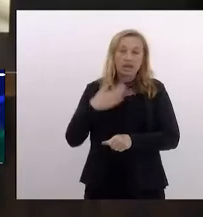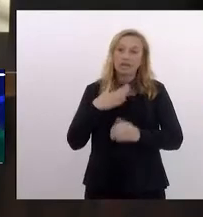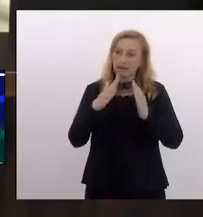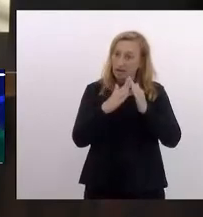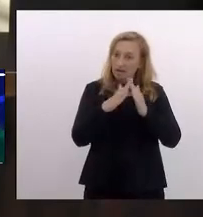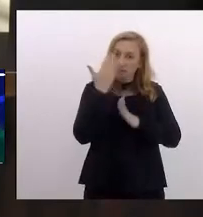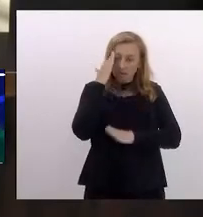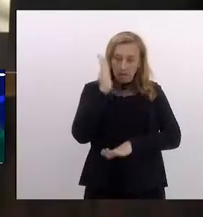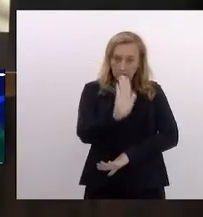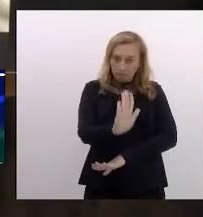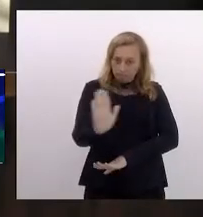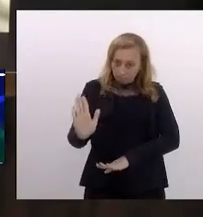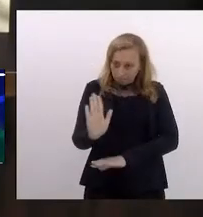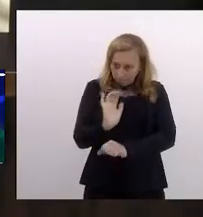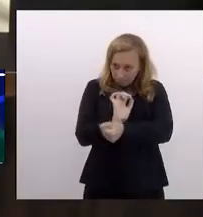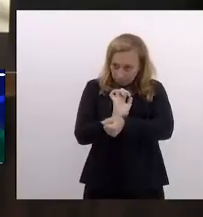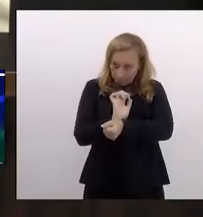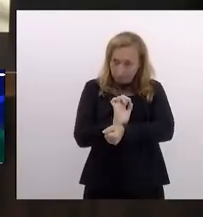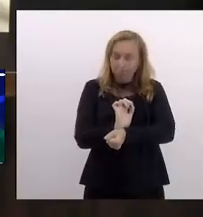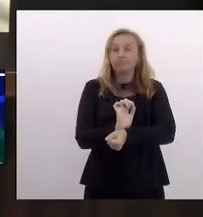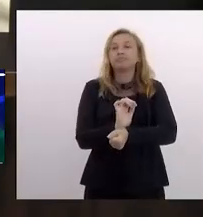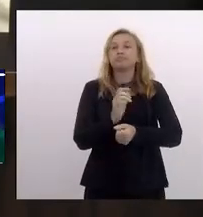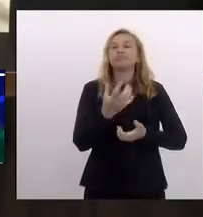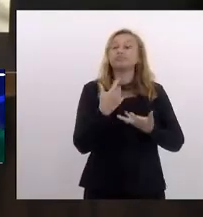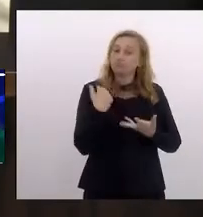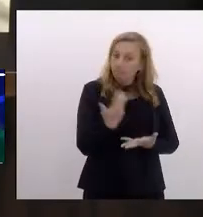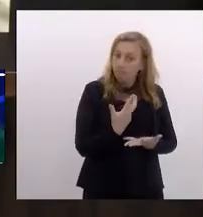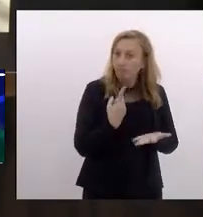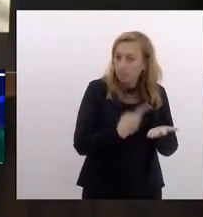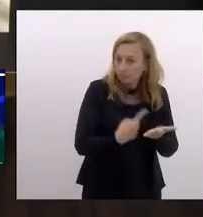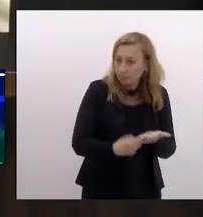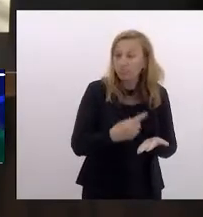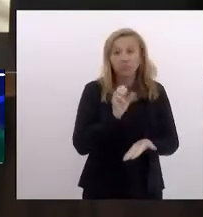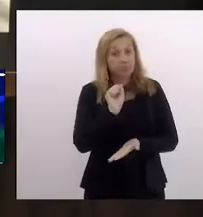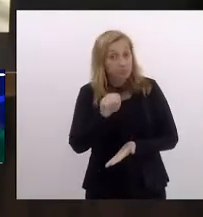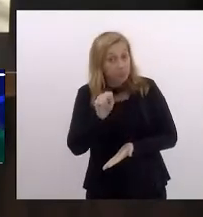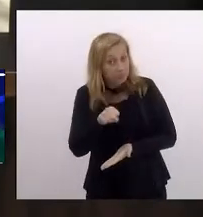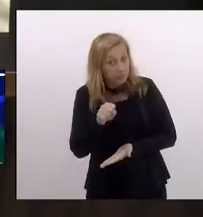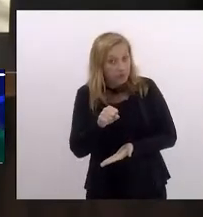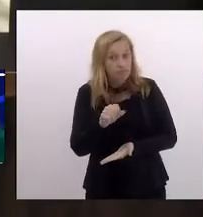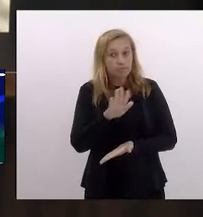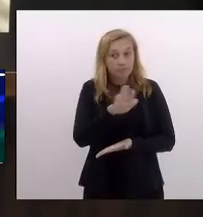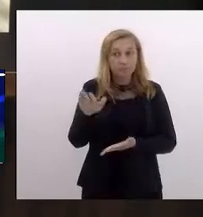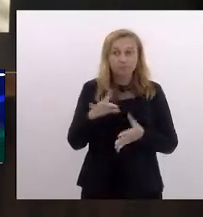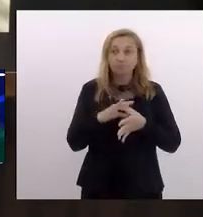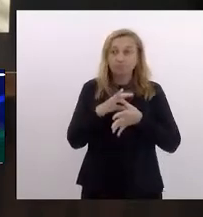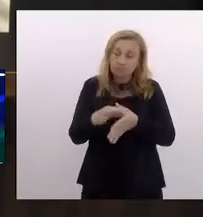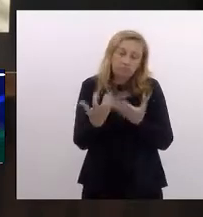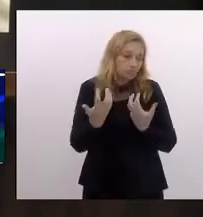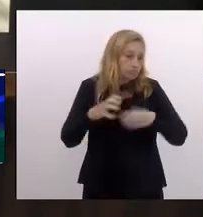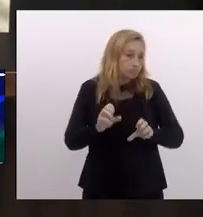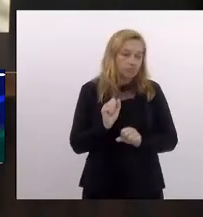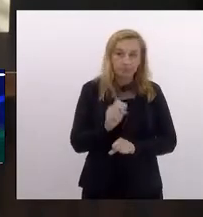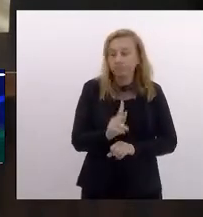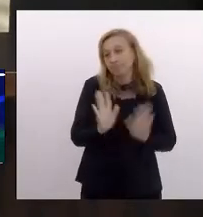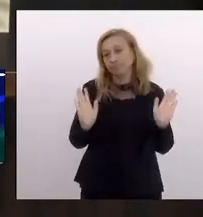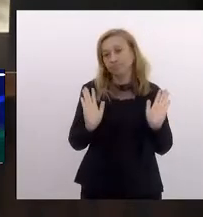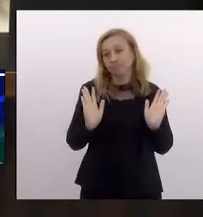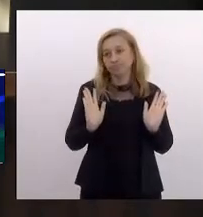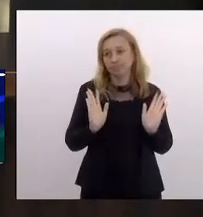do entendimento a casa do Inter de Milão quando lá chegarmos a um acordo assim e os líderes vão acordar não